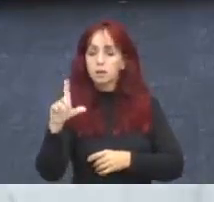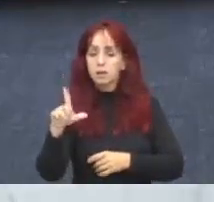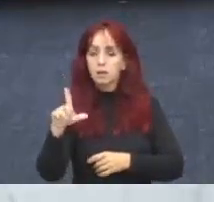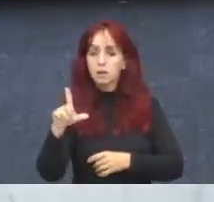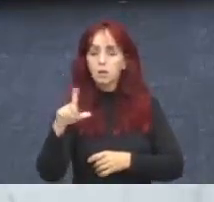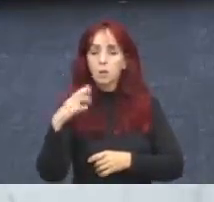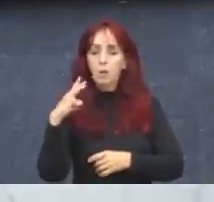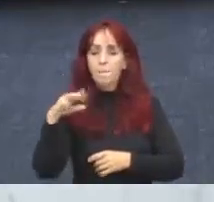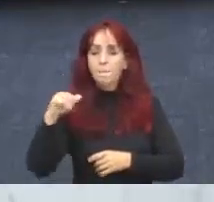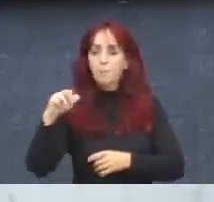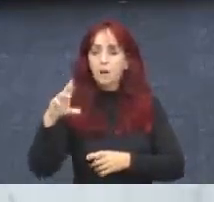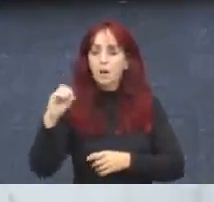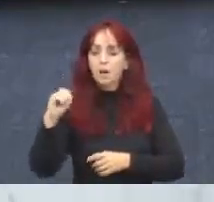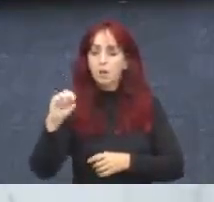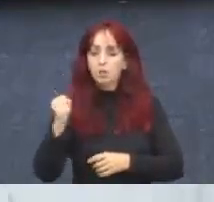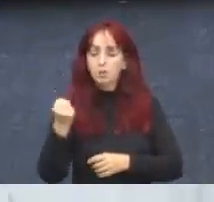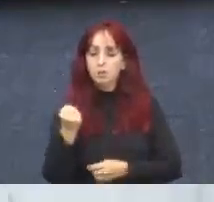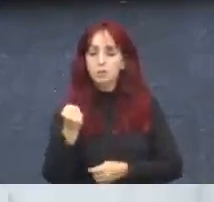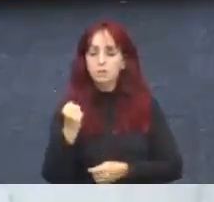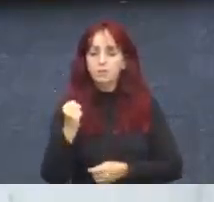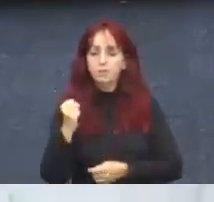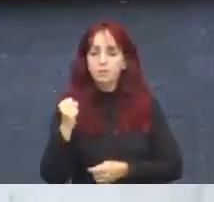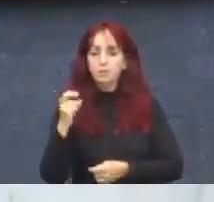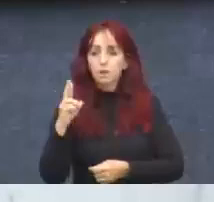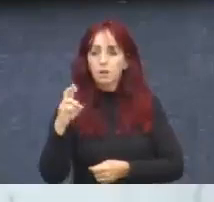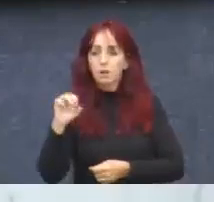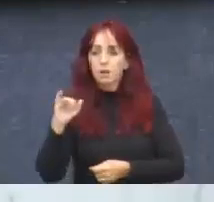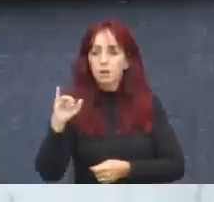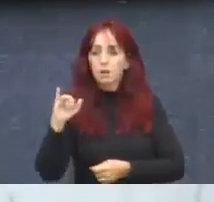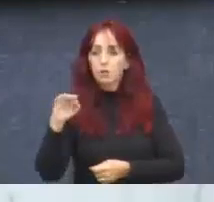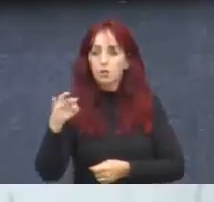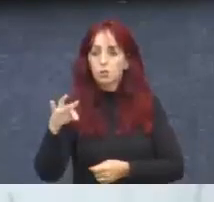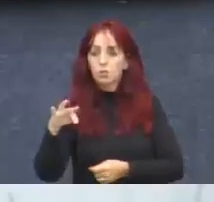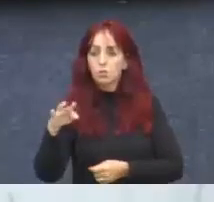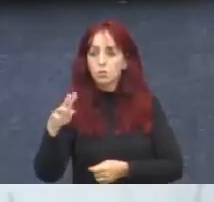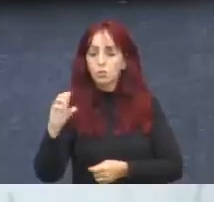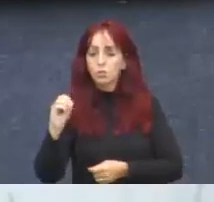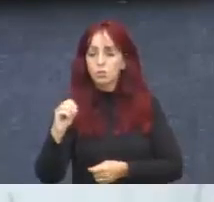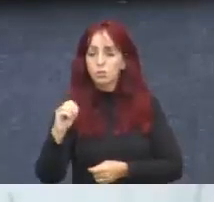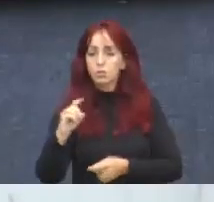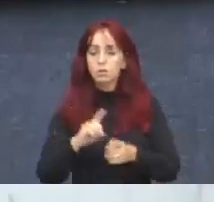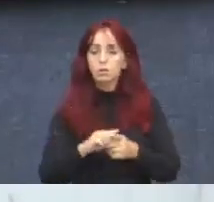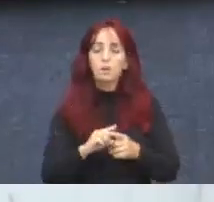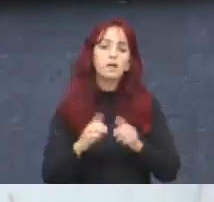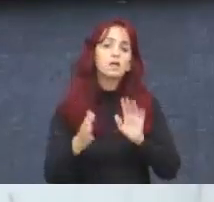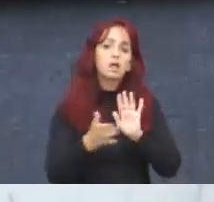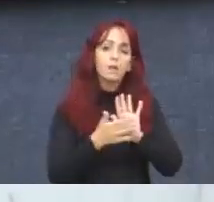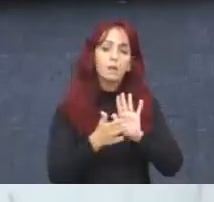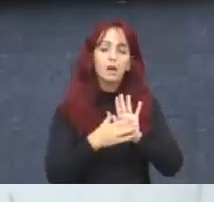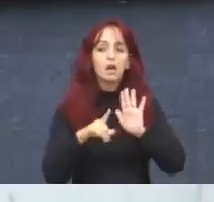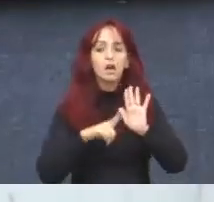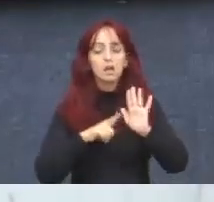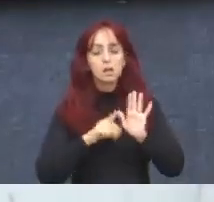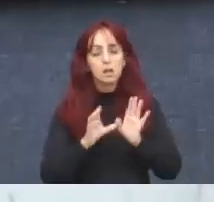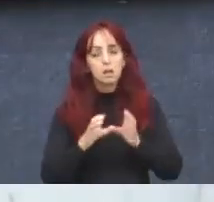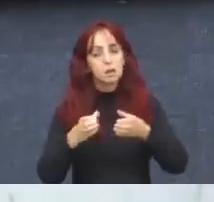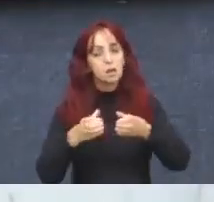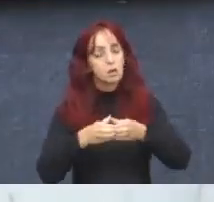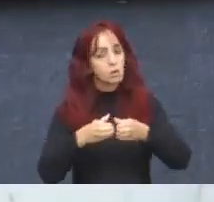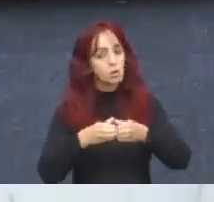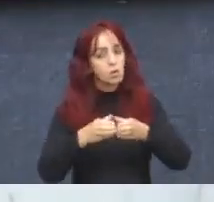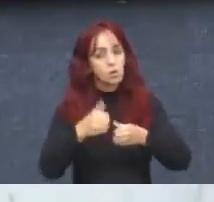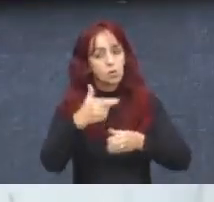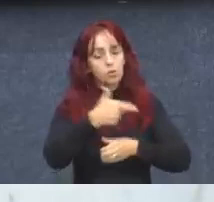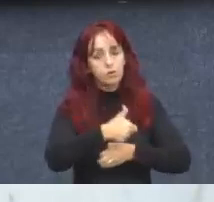Nelly Aquino, Reinaldo Gomes Preto Sacolão e Vanderlei Porto. Emendas a quórum, maioria dos membros da Câmara,